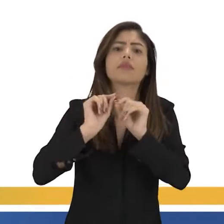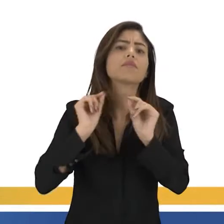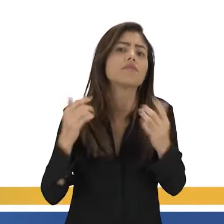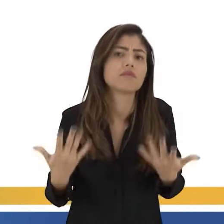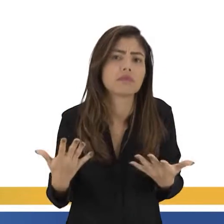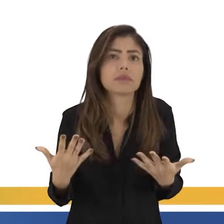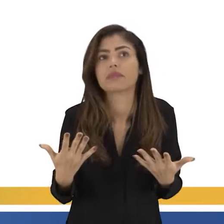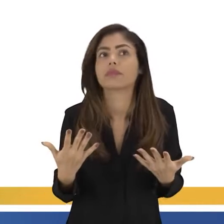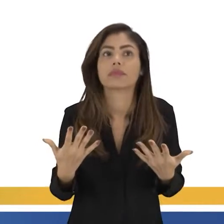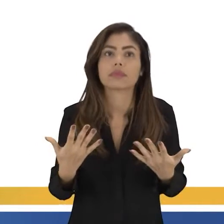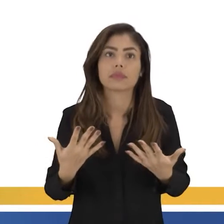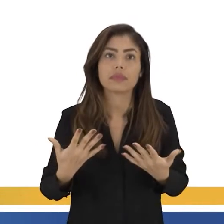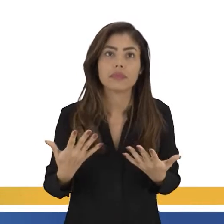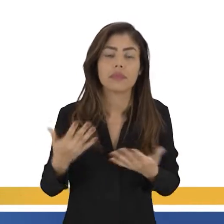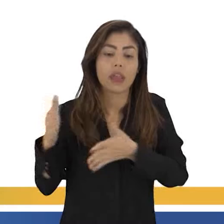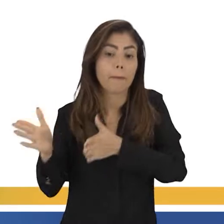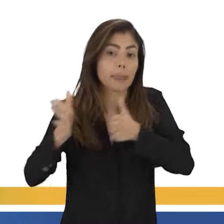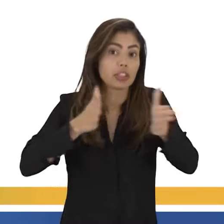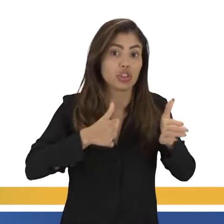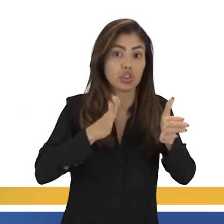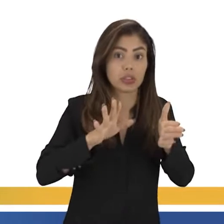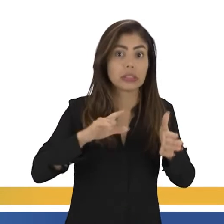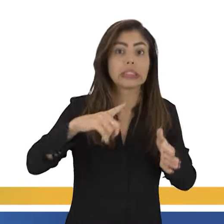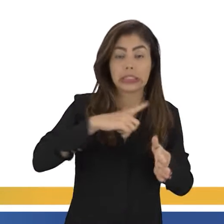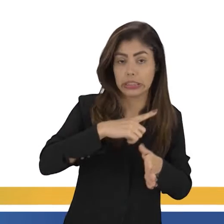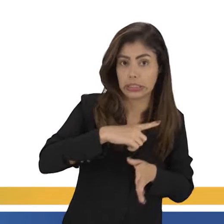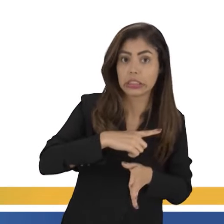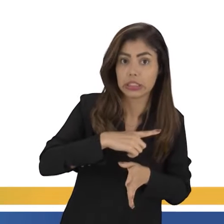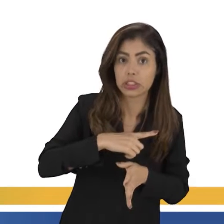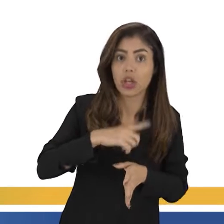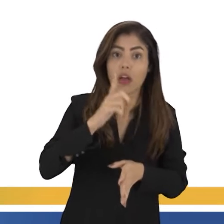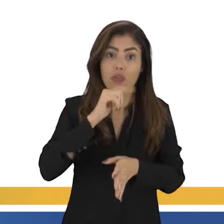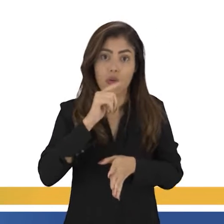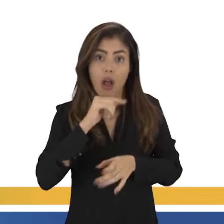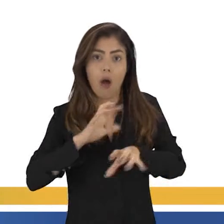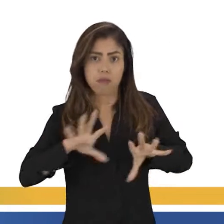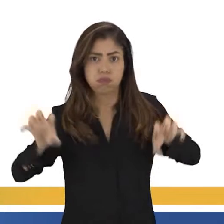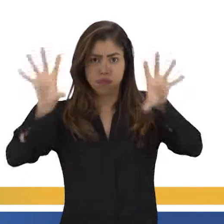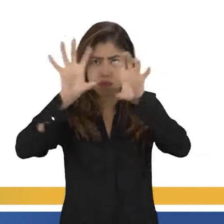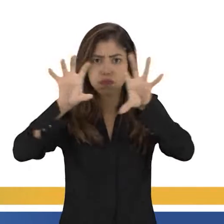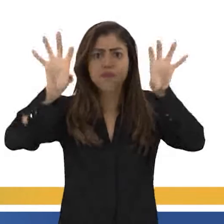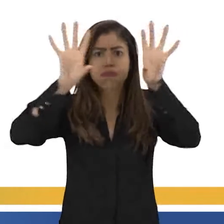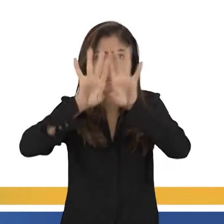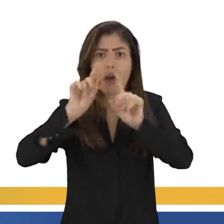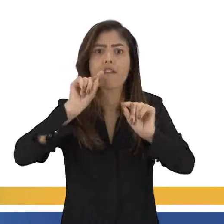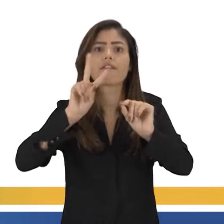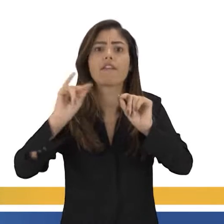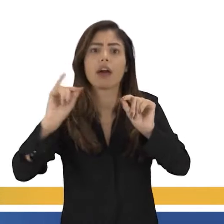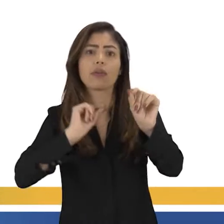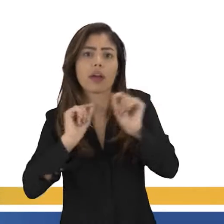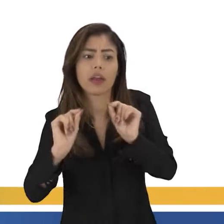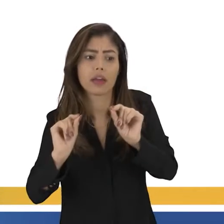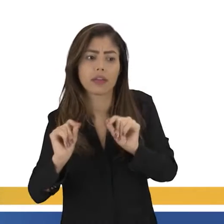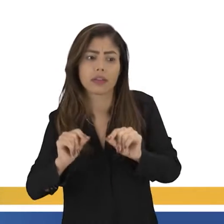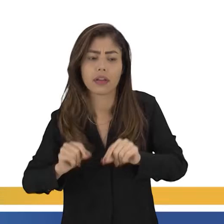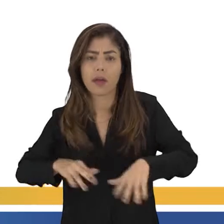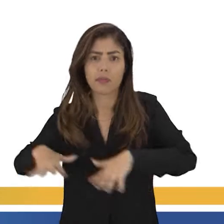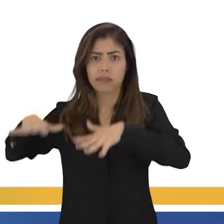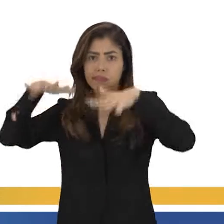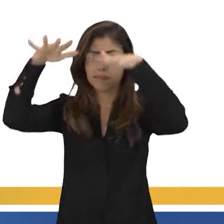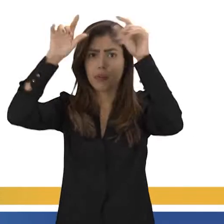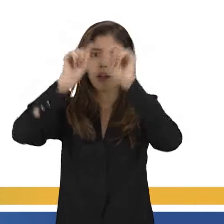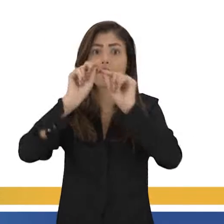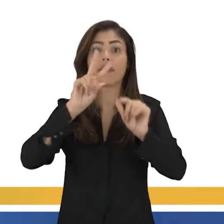acontecer? A partir do momento que ocorre esse processo do líquido e do gasoso, então as partículas, né, os elementos químicos, eles